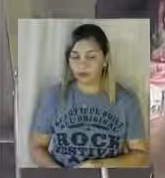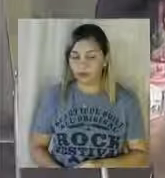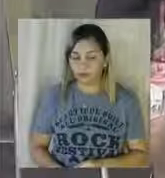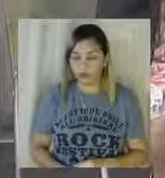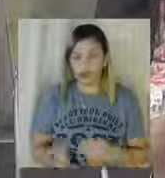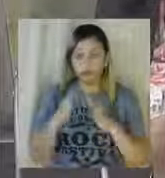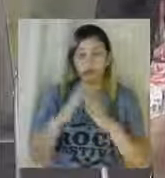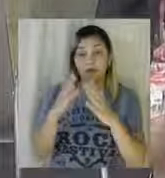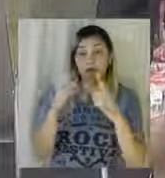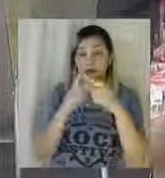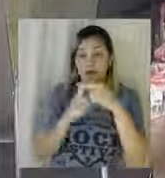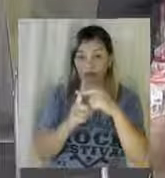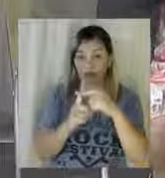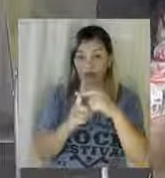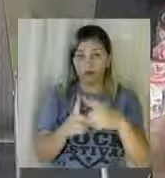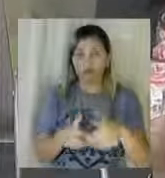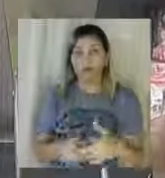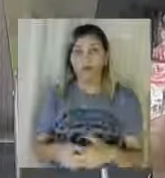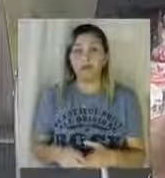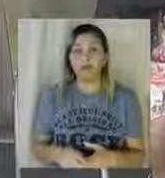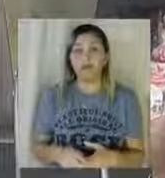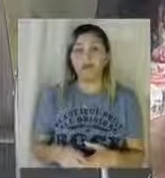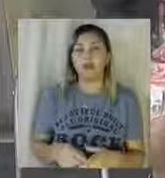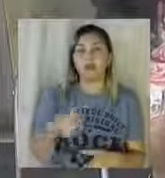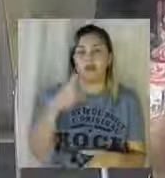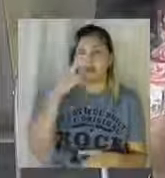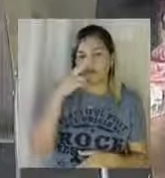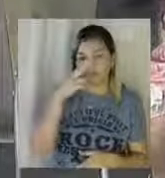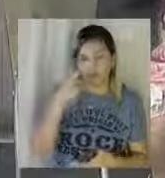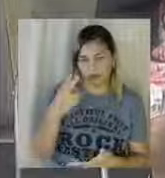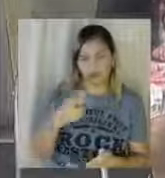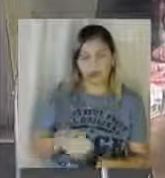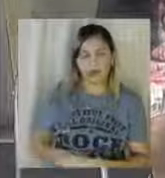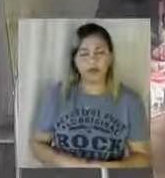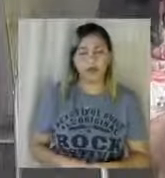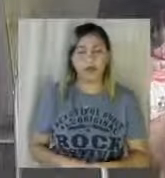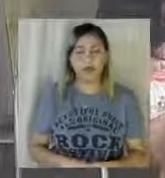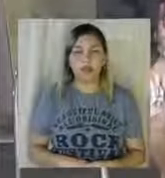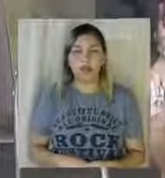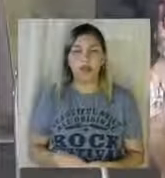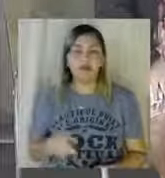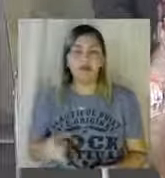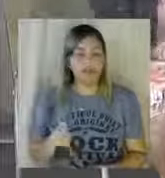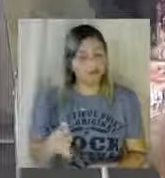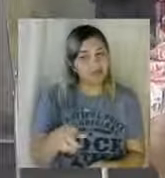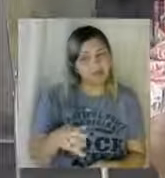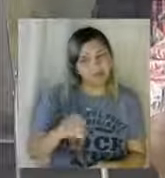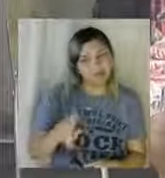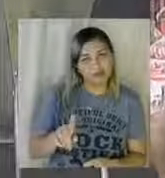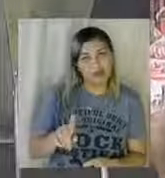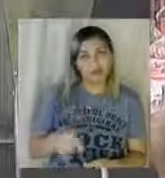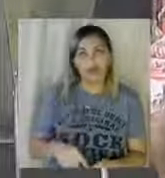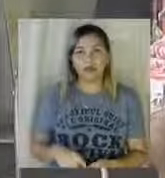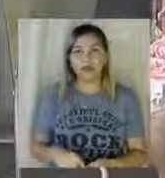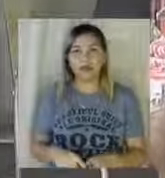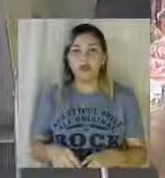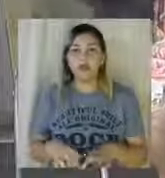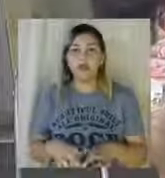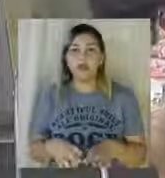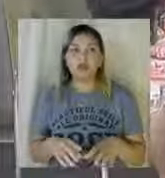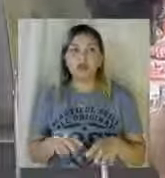na igreja, a Igreja Assembleia de Deus, que eu frequentava sempre, e eu fiz um mural